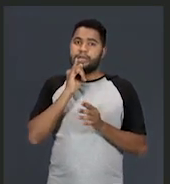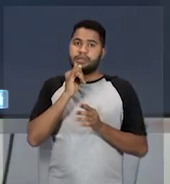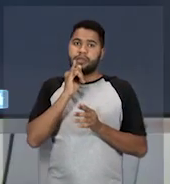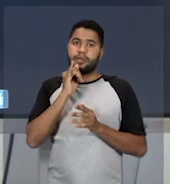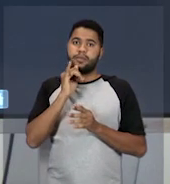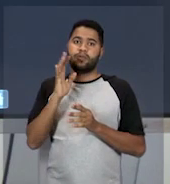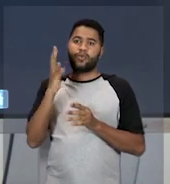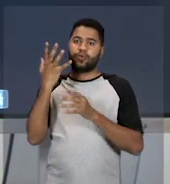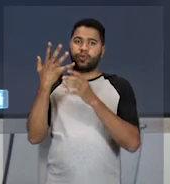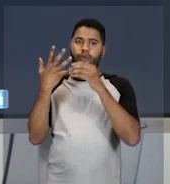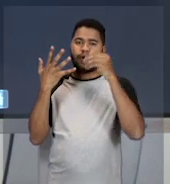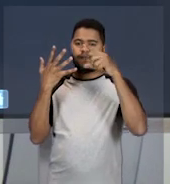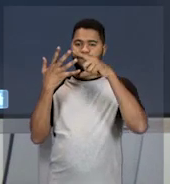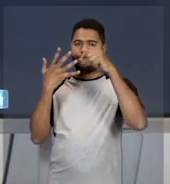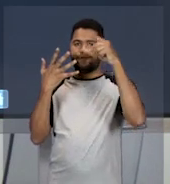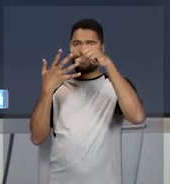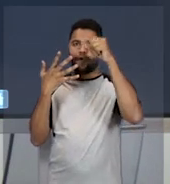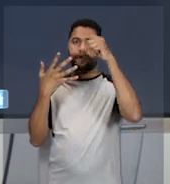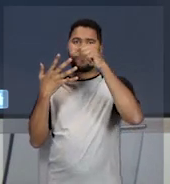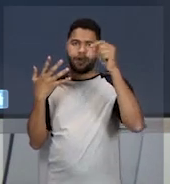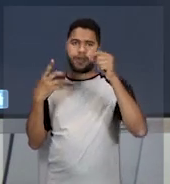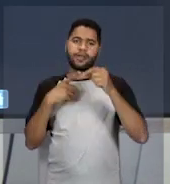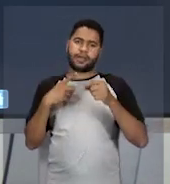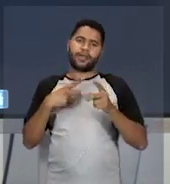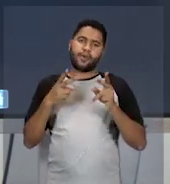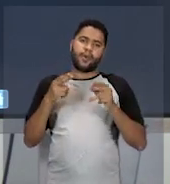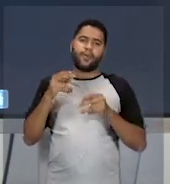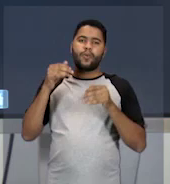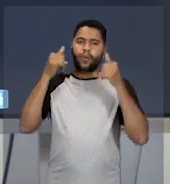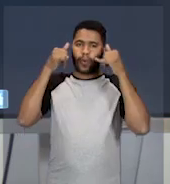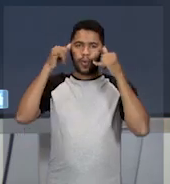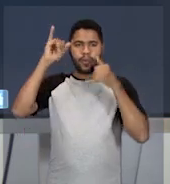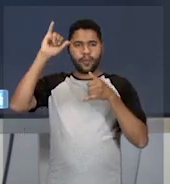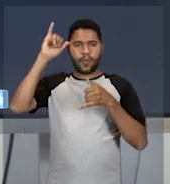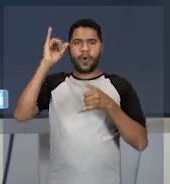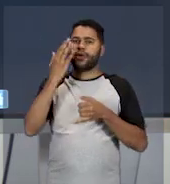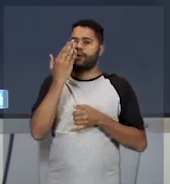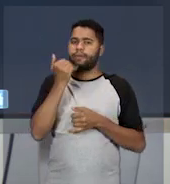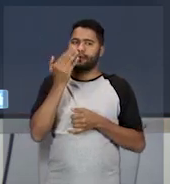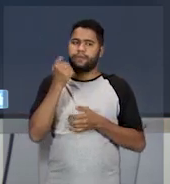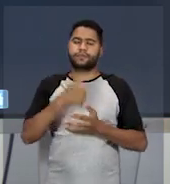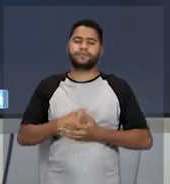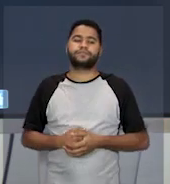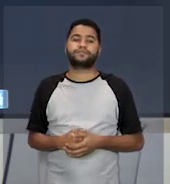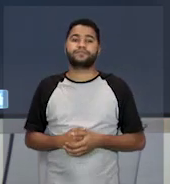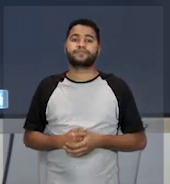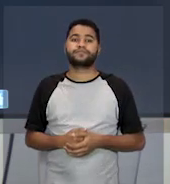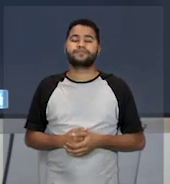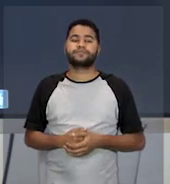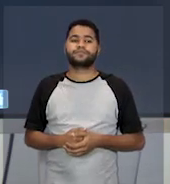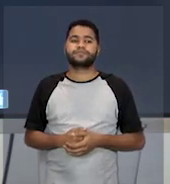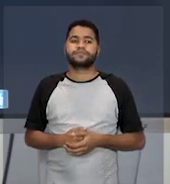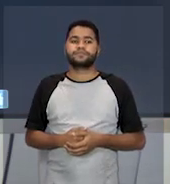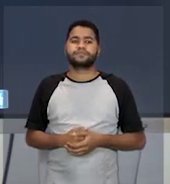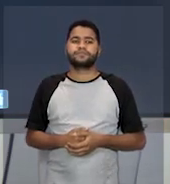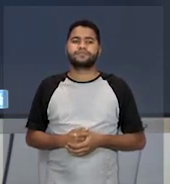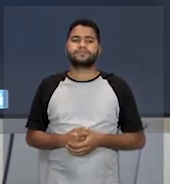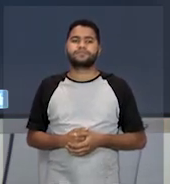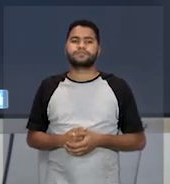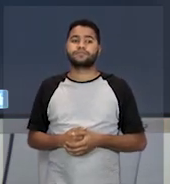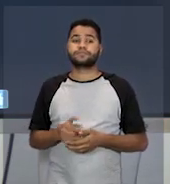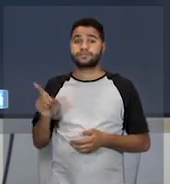ali, retira a glicose da celulose, a gente não consegue. Então, isso é um polissacarídeo. Agora, vamos lá. Olha,